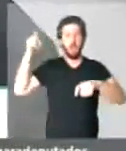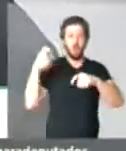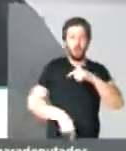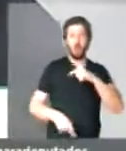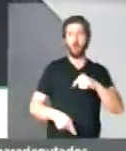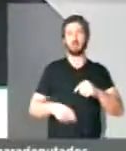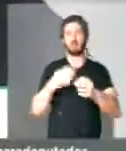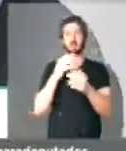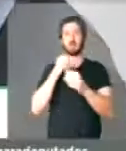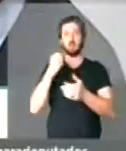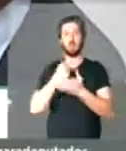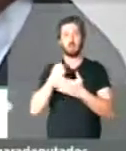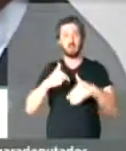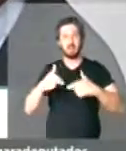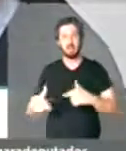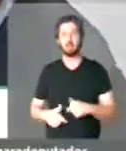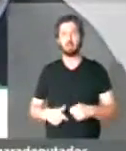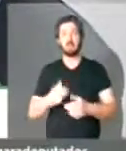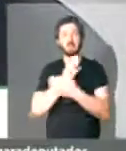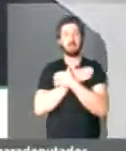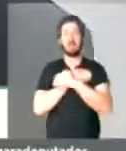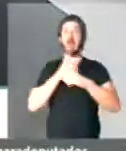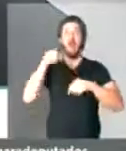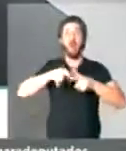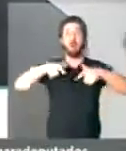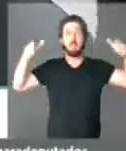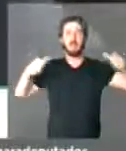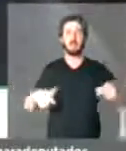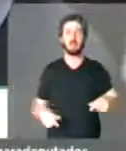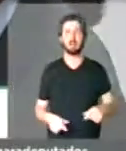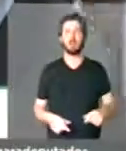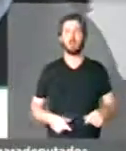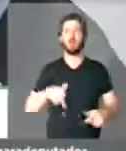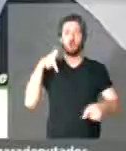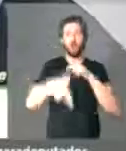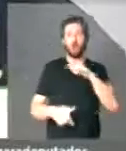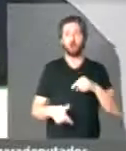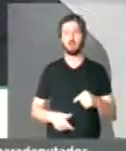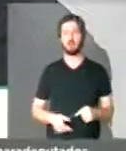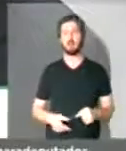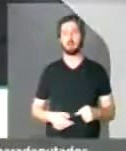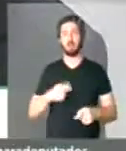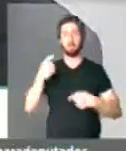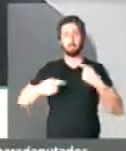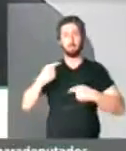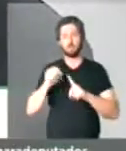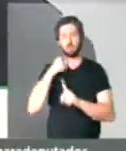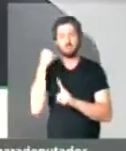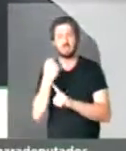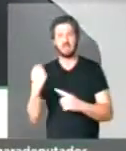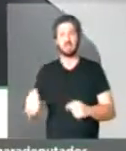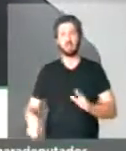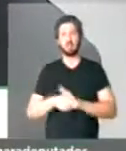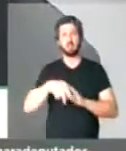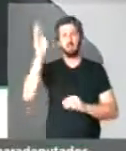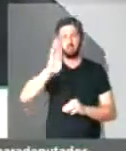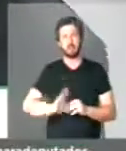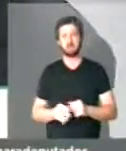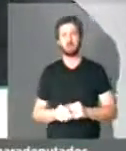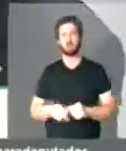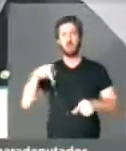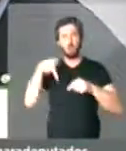cortando emprego, aumentando o desemprego desse país, cortando as políticas sociais do nosso